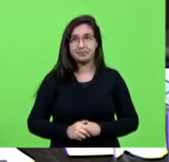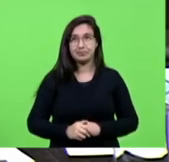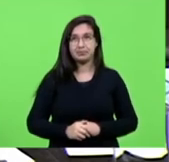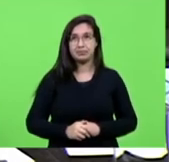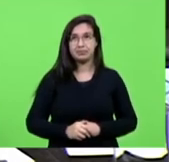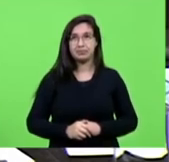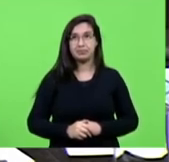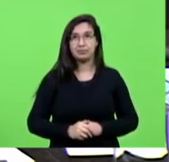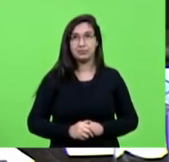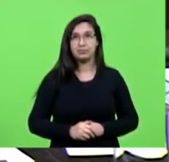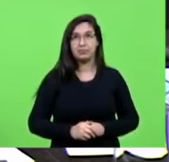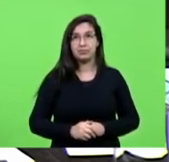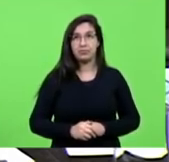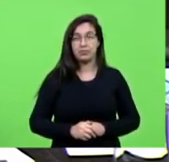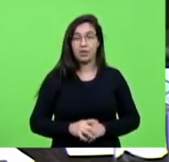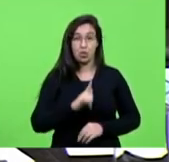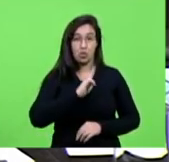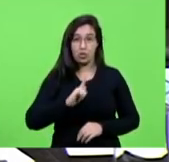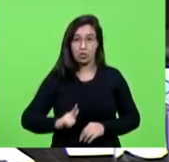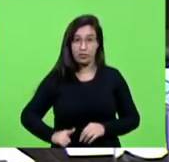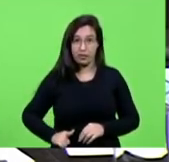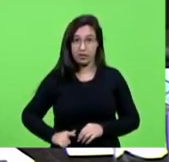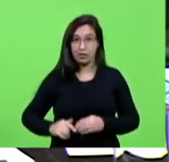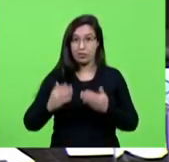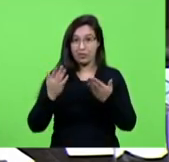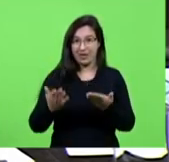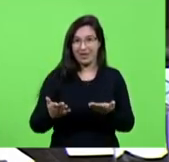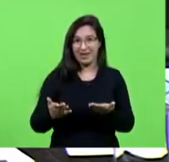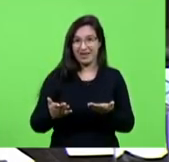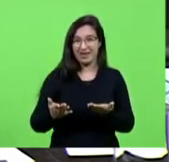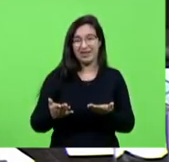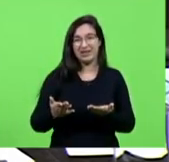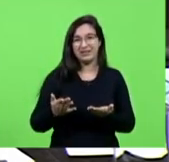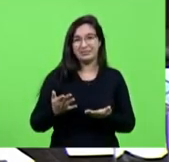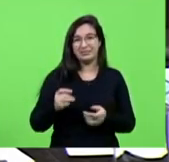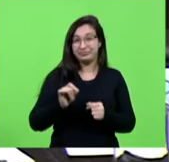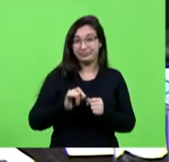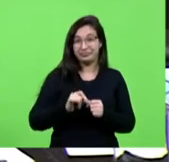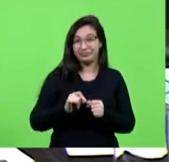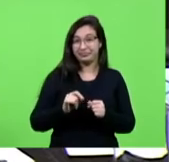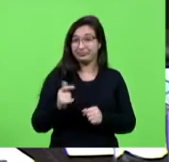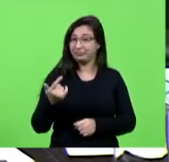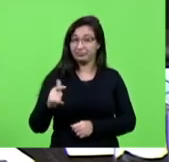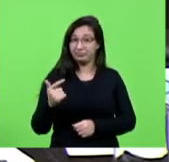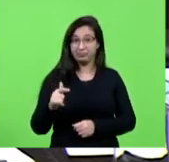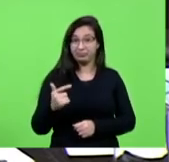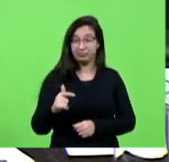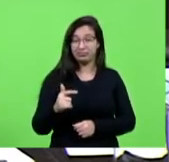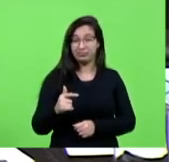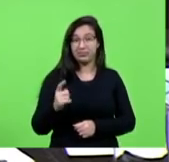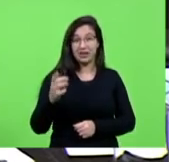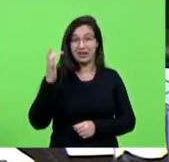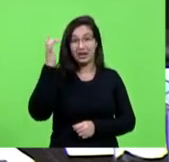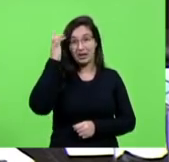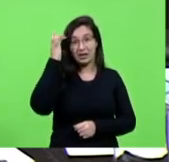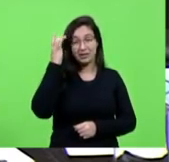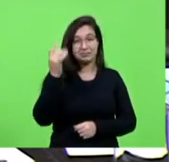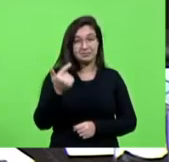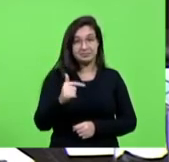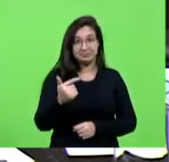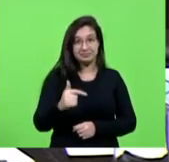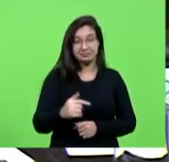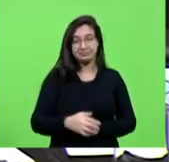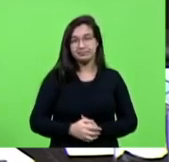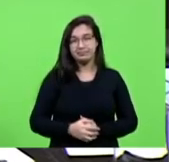é isso que o nosso governador, filhinho mimado, está tendo capacidade de fazer.